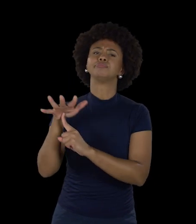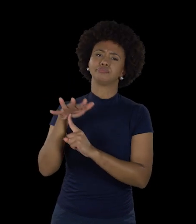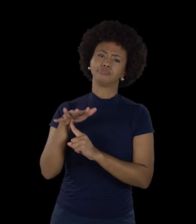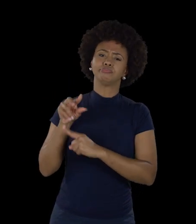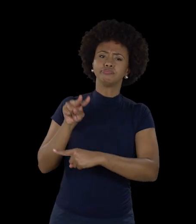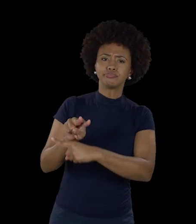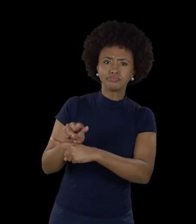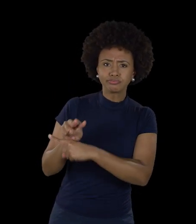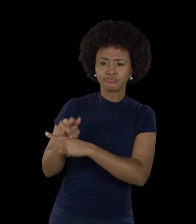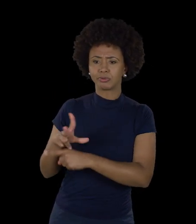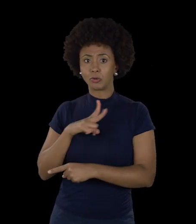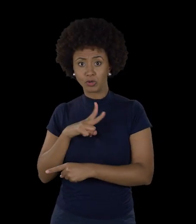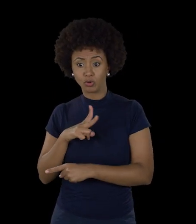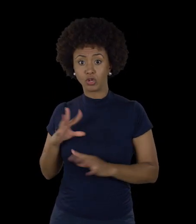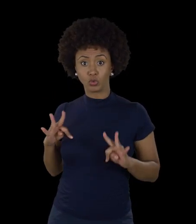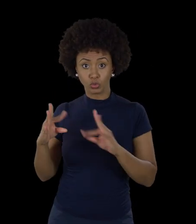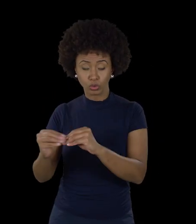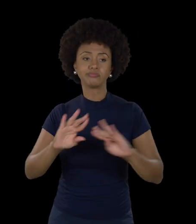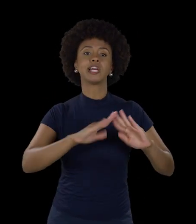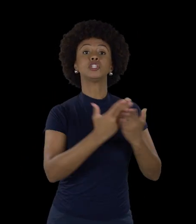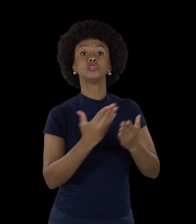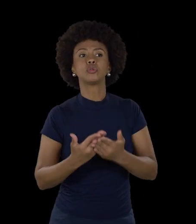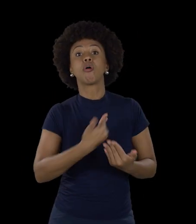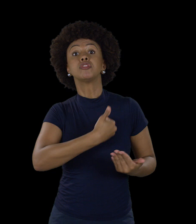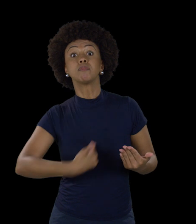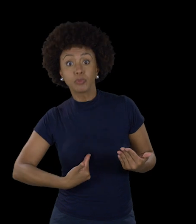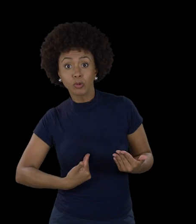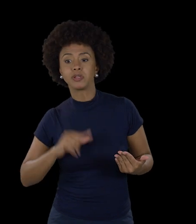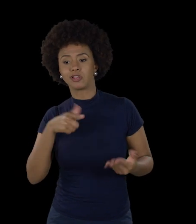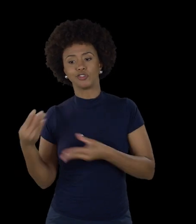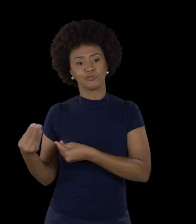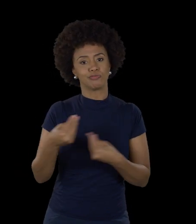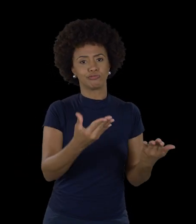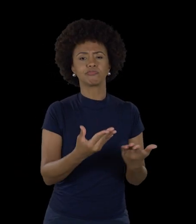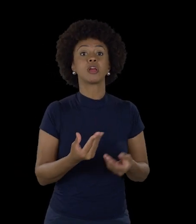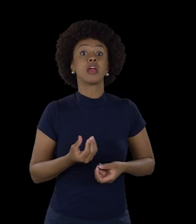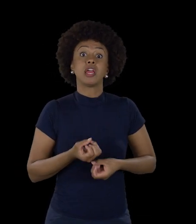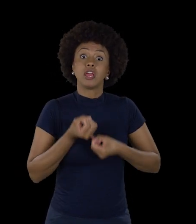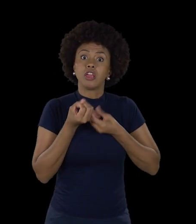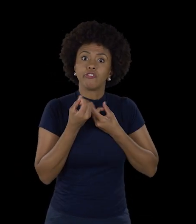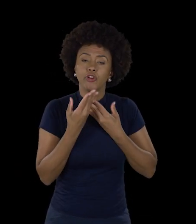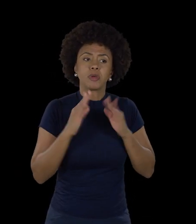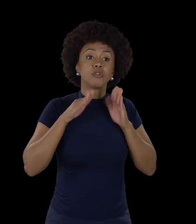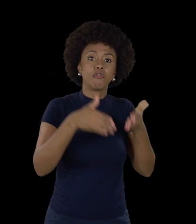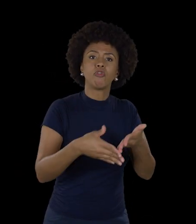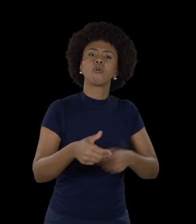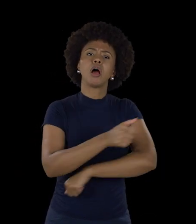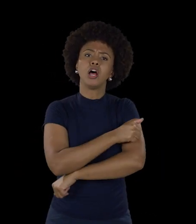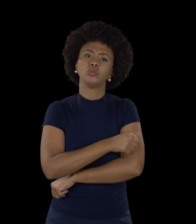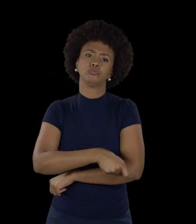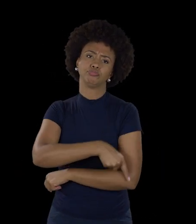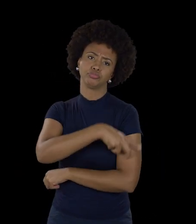suas reservas particulares está sendo levado com todos os cuidados às escolas da rede pública, com preciosas